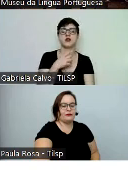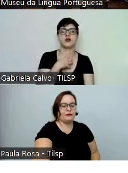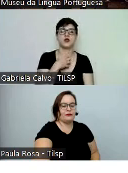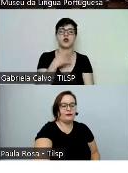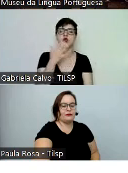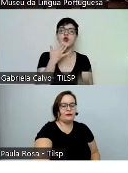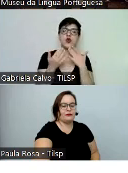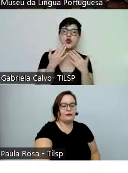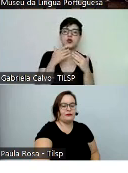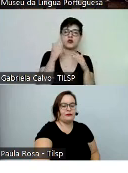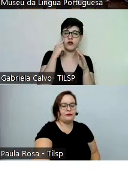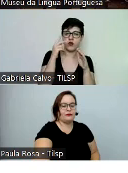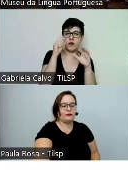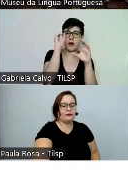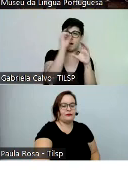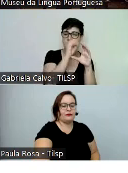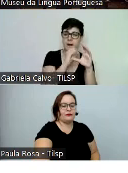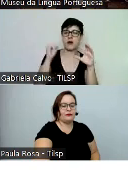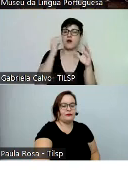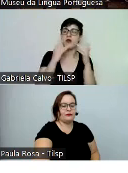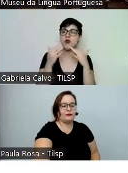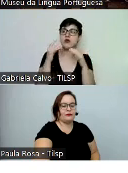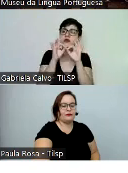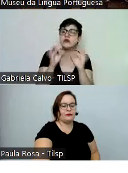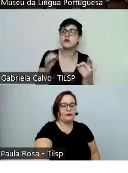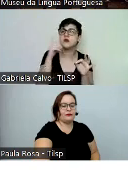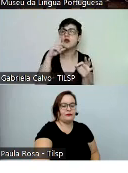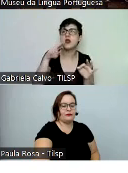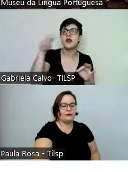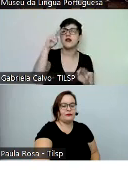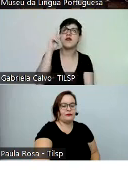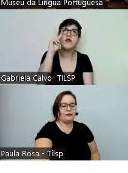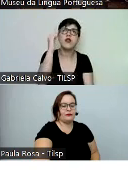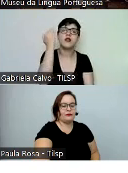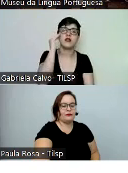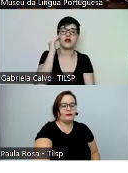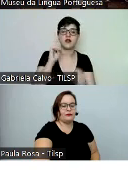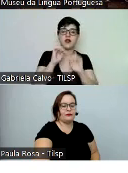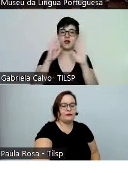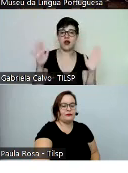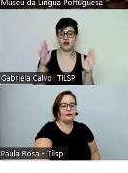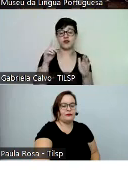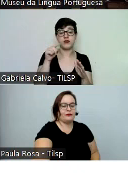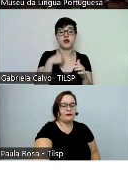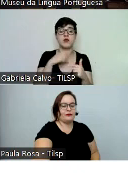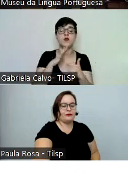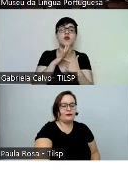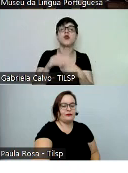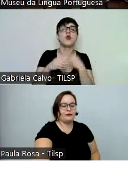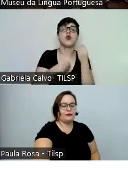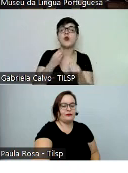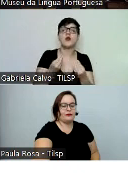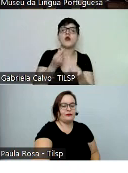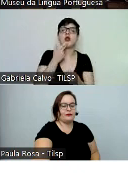Vivas para explicar as coisas e chamar a atenção das pessoas esse diagrama mostra as diferentes famílias linguísticas